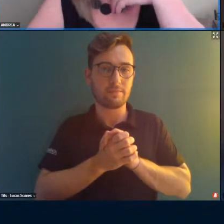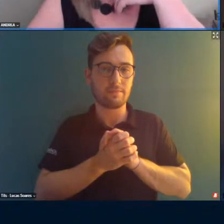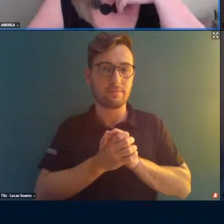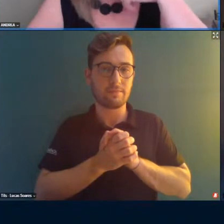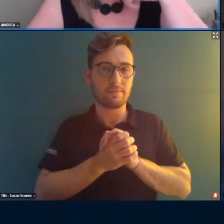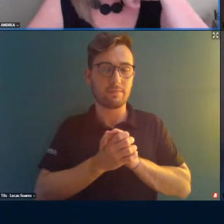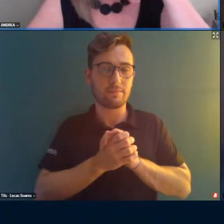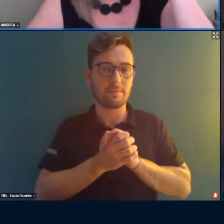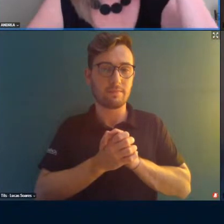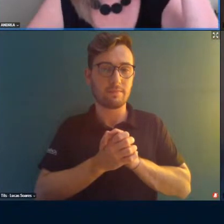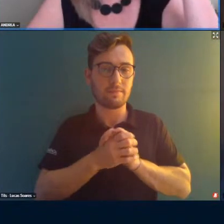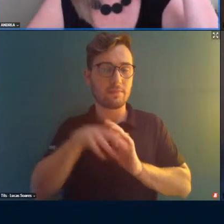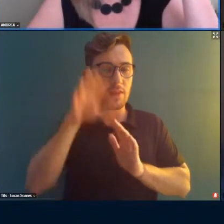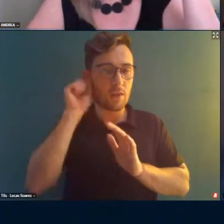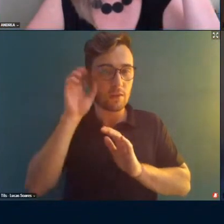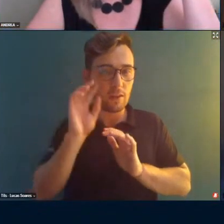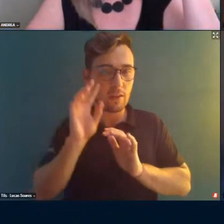Está escutando, Daniele?